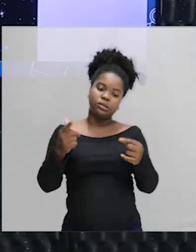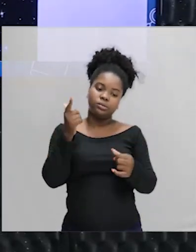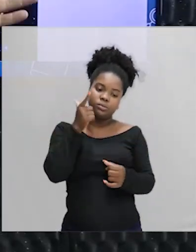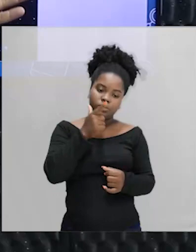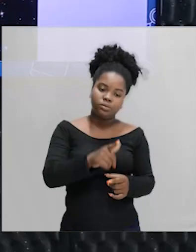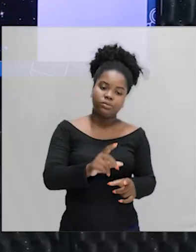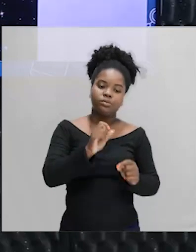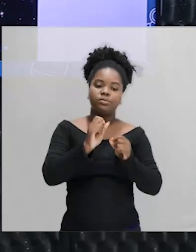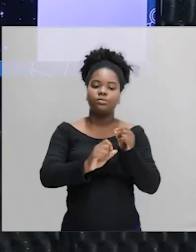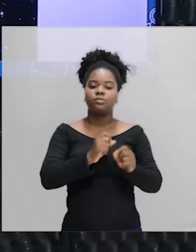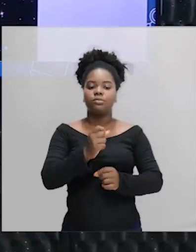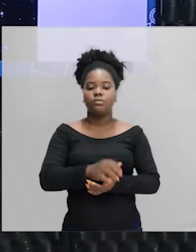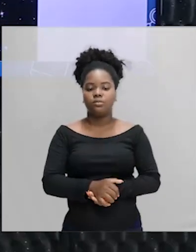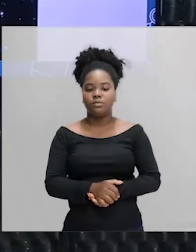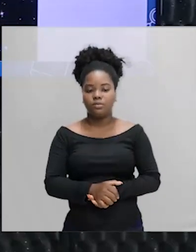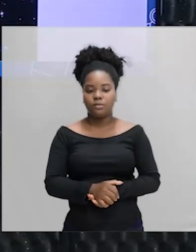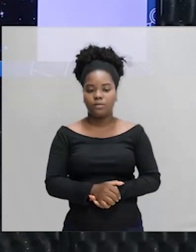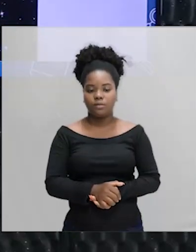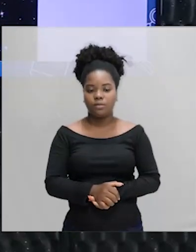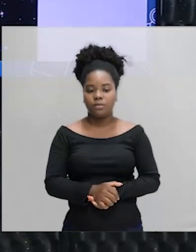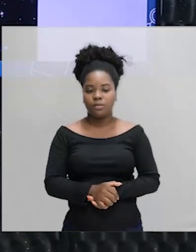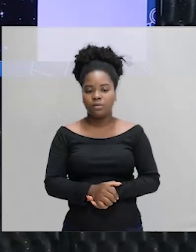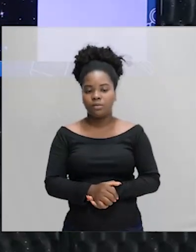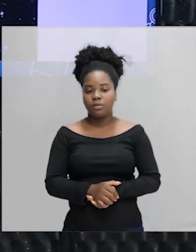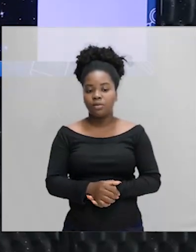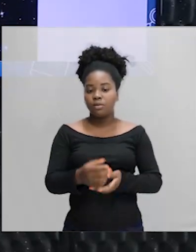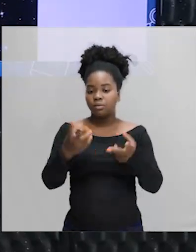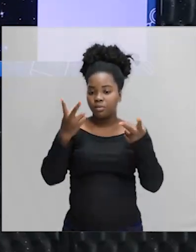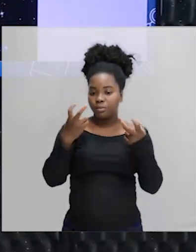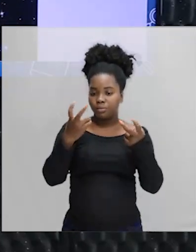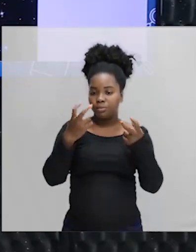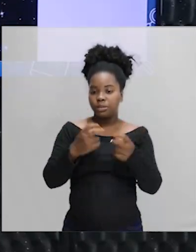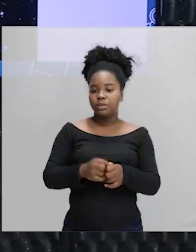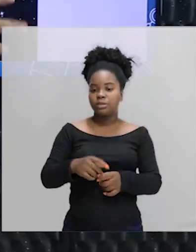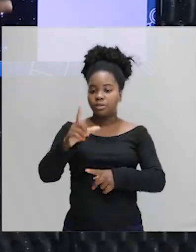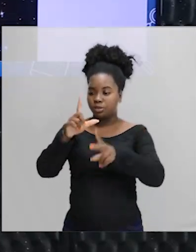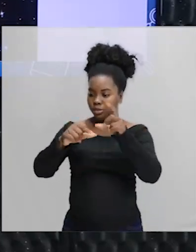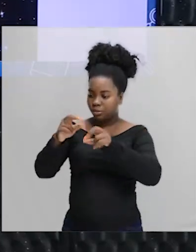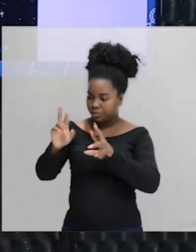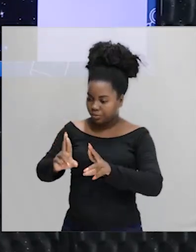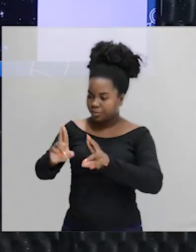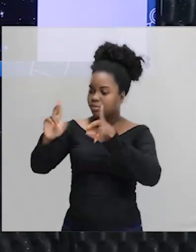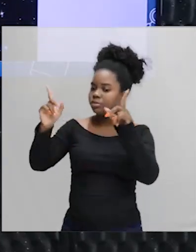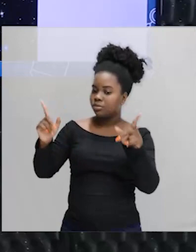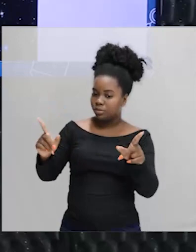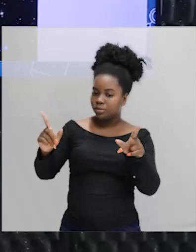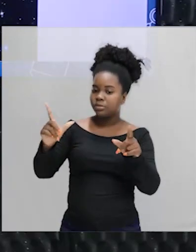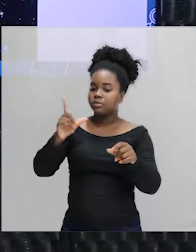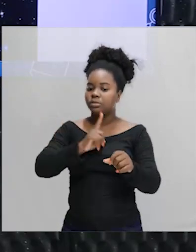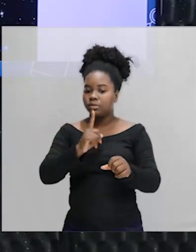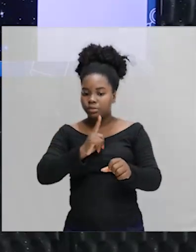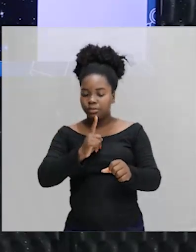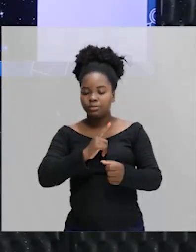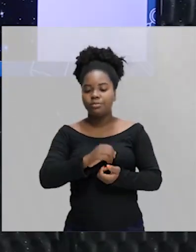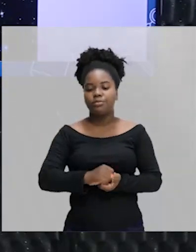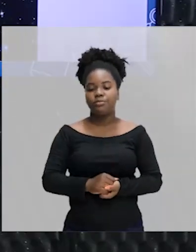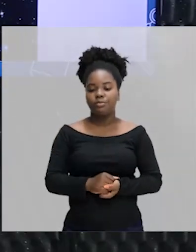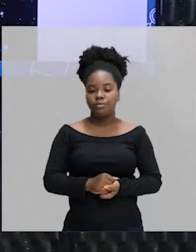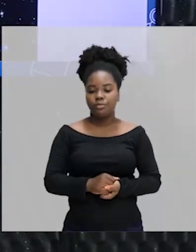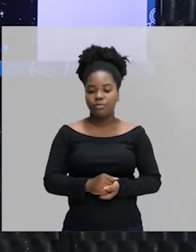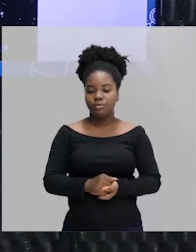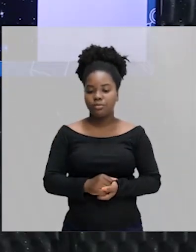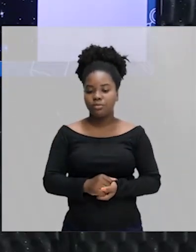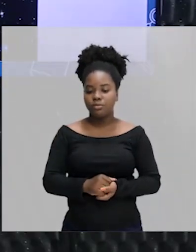consegue, né, fazer a observação de estrelas diferentes em diferentes estágios. E com